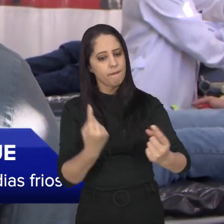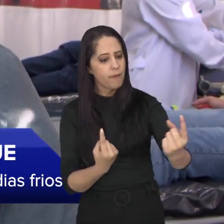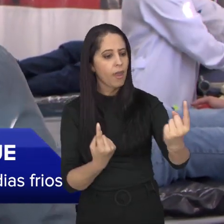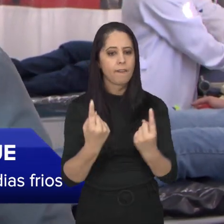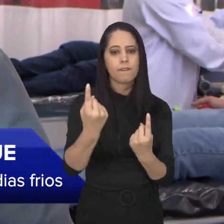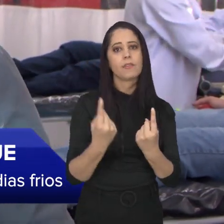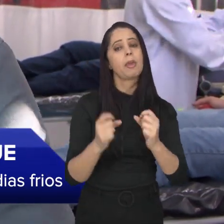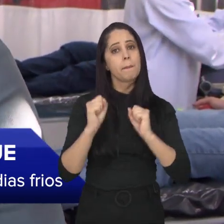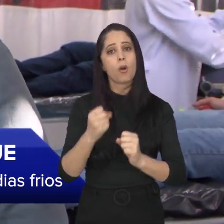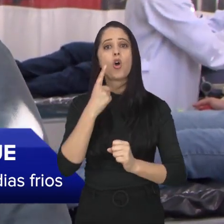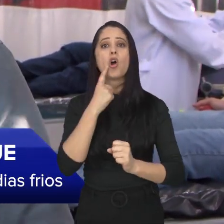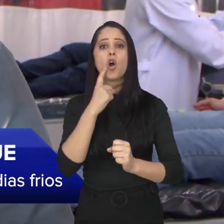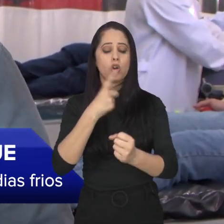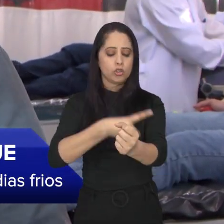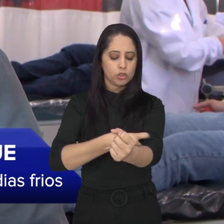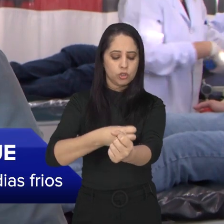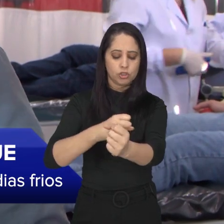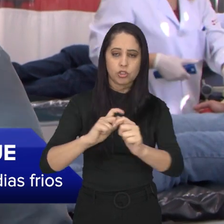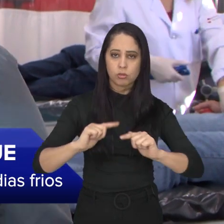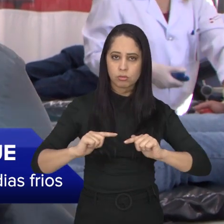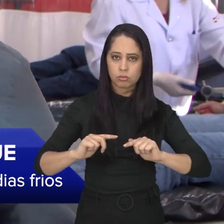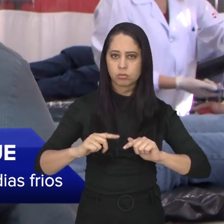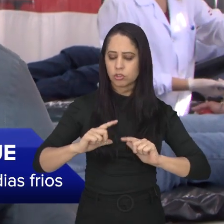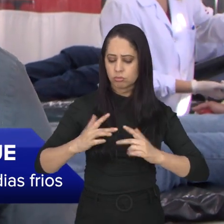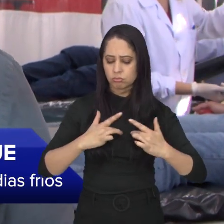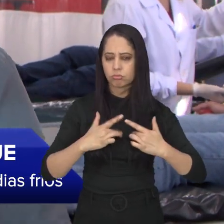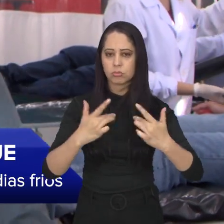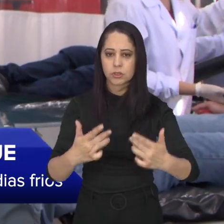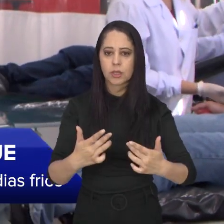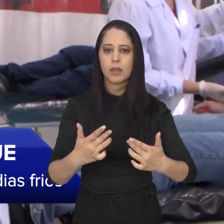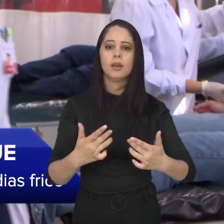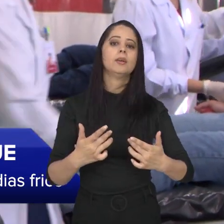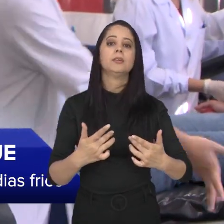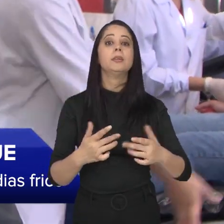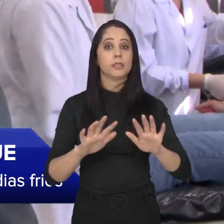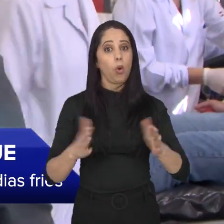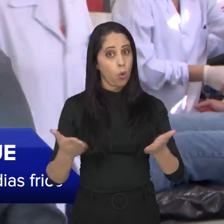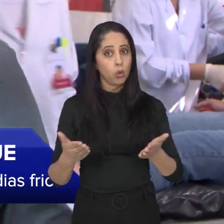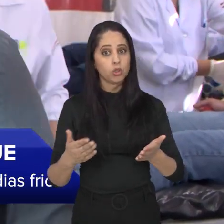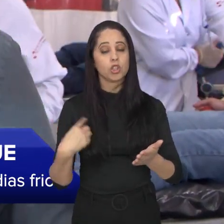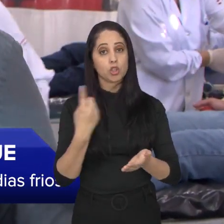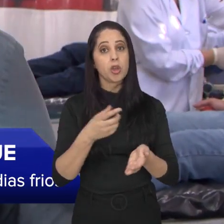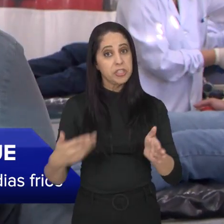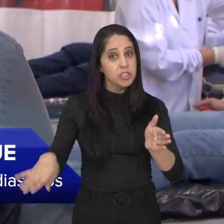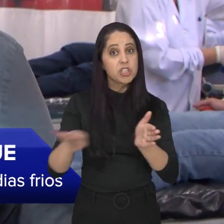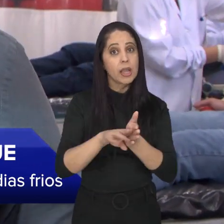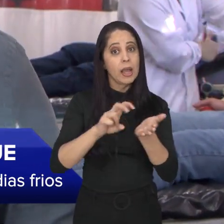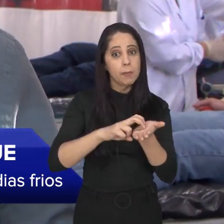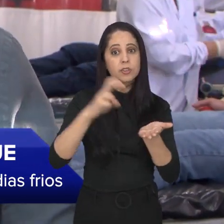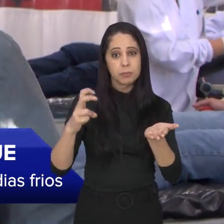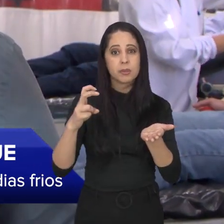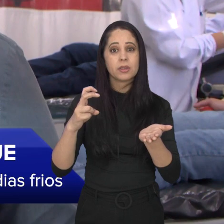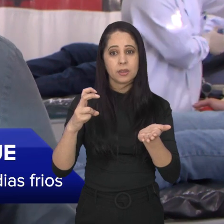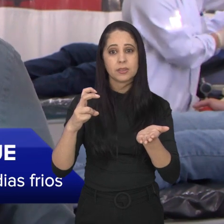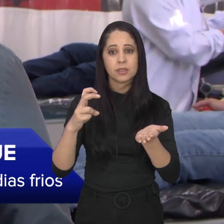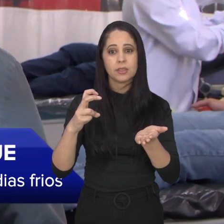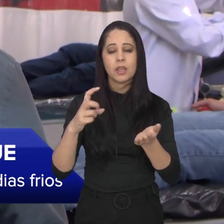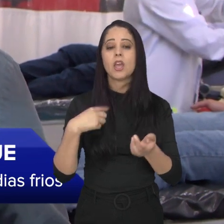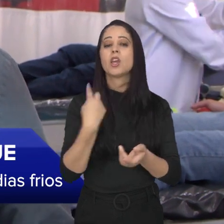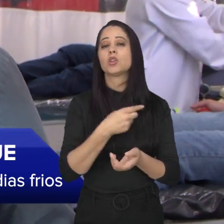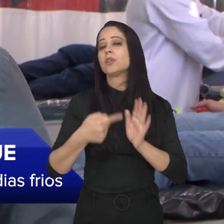pessoa poderá doar no 8º dia após a vacinação. E para a gente fechar, o funcionamento aqui, né,